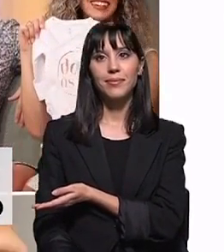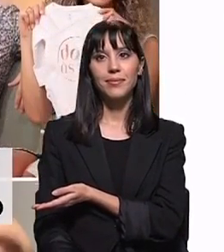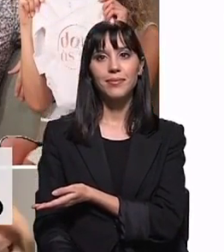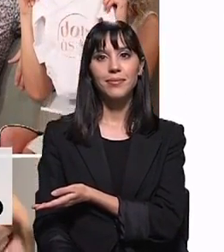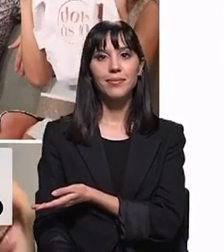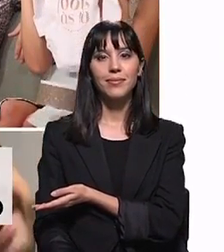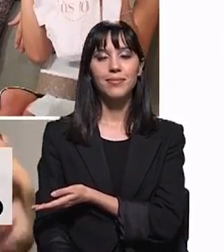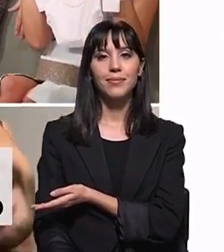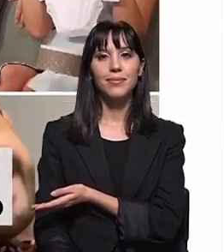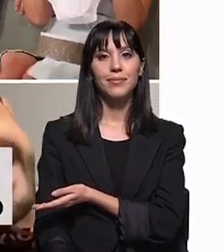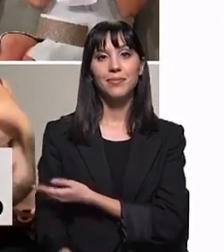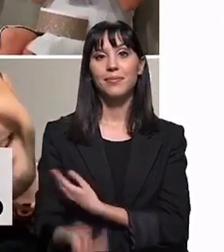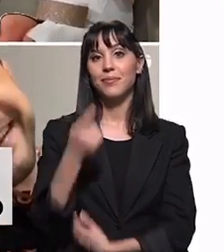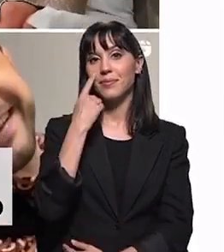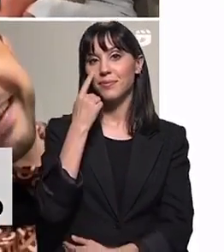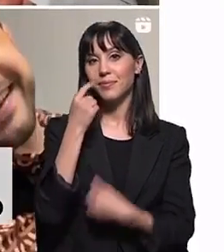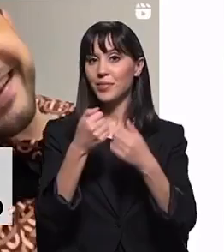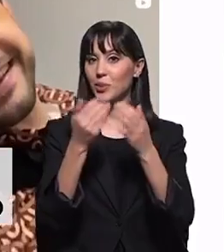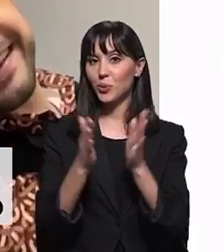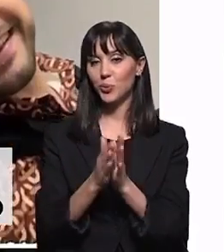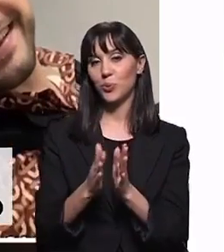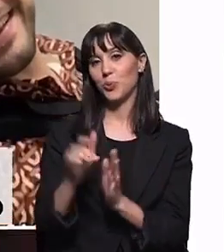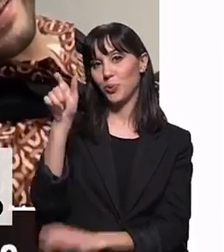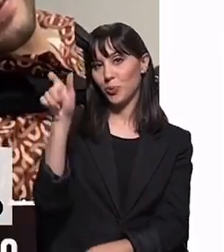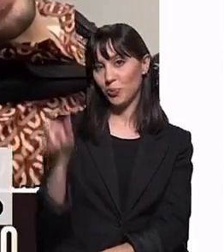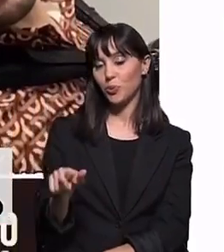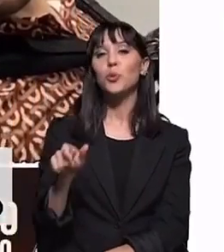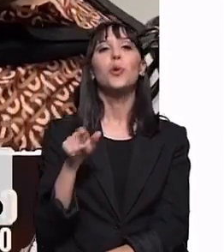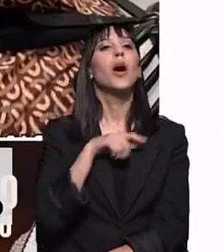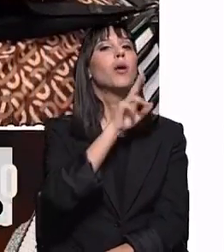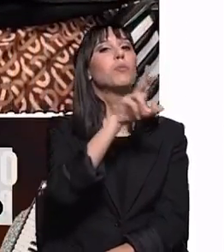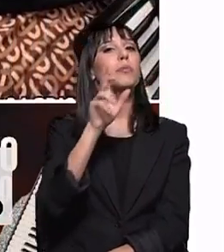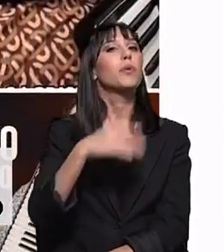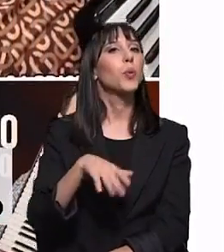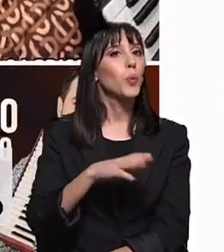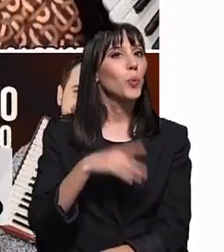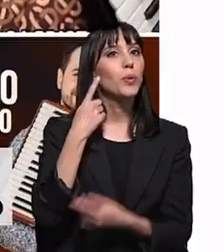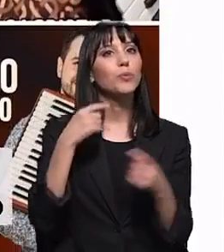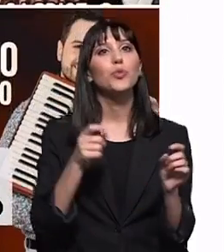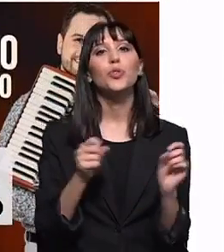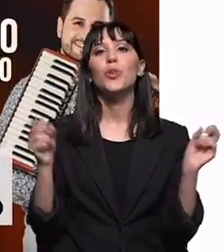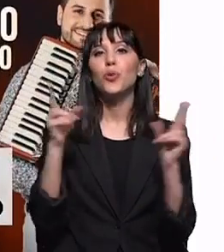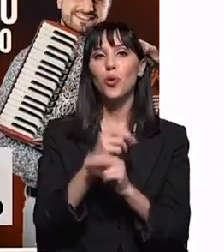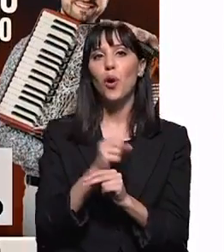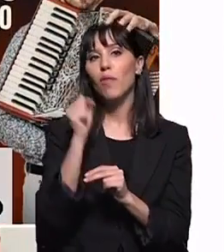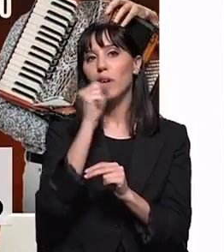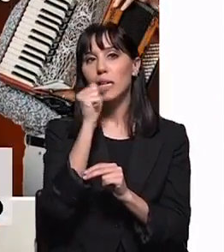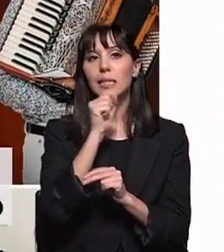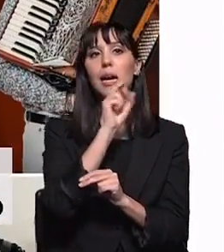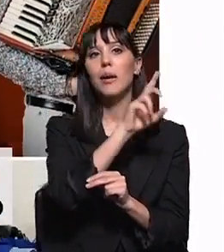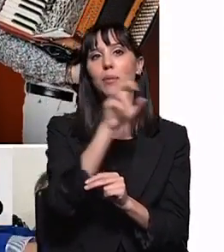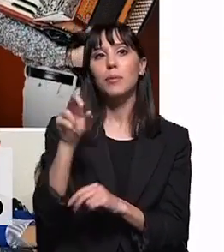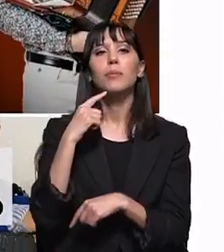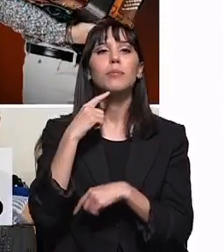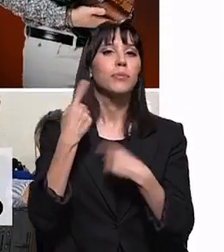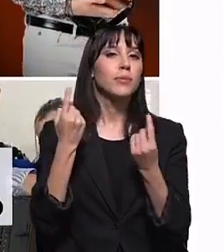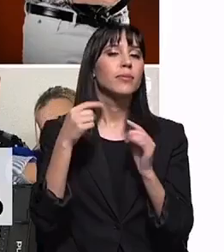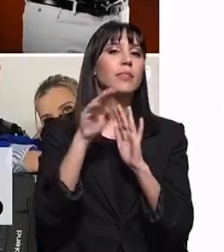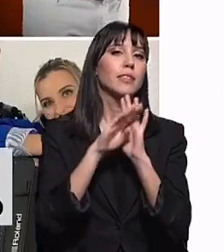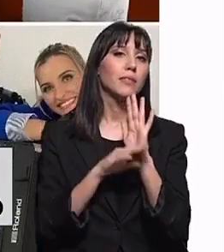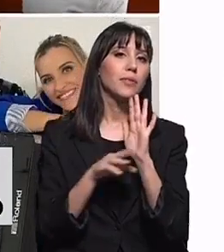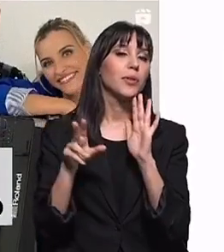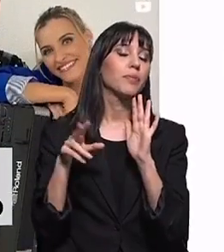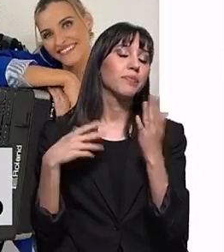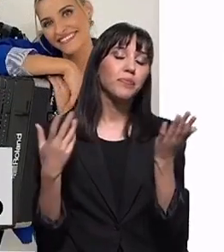e fica a saber tudo sobre o Ruizinho, por onde é que ele vai andar, as novas músicas, concertos, apresentações, verdade. Programas de televisão, enfim.